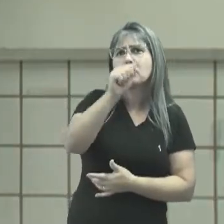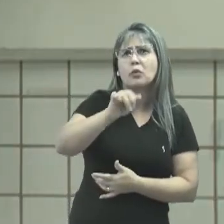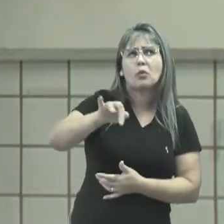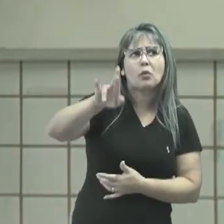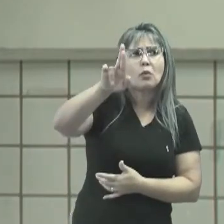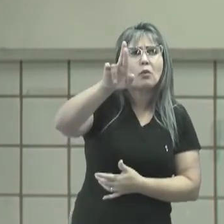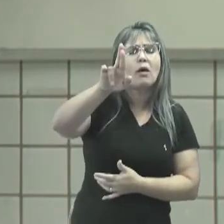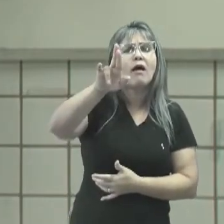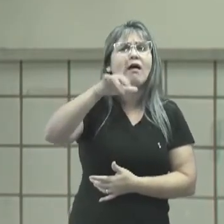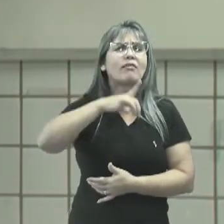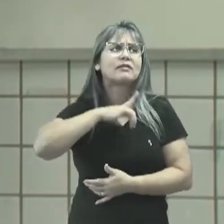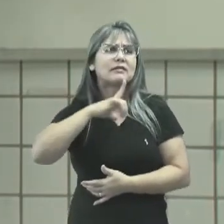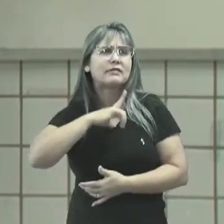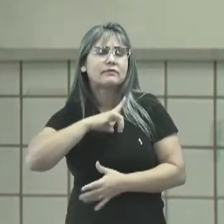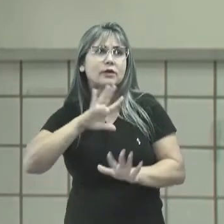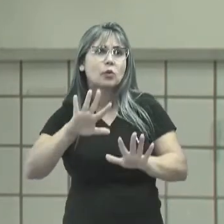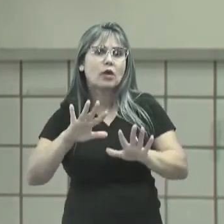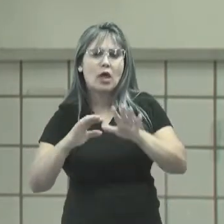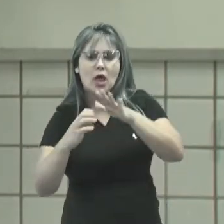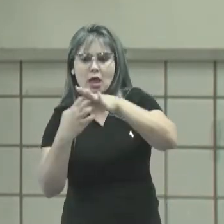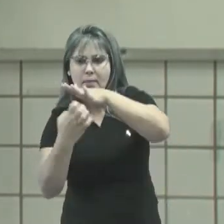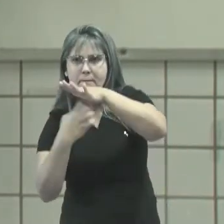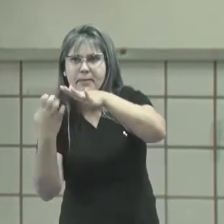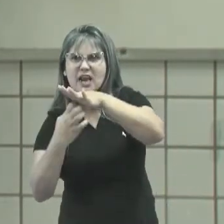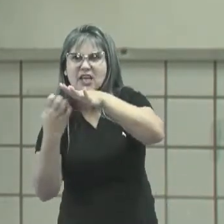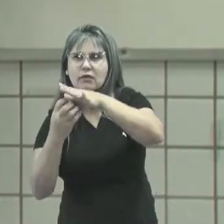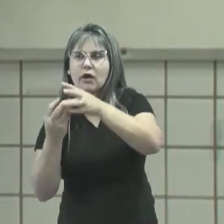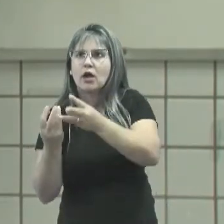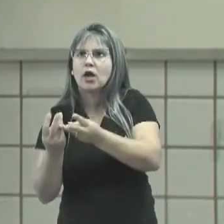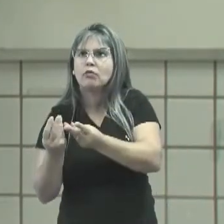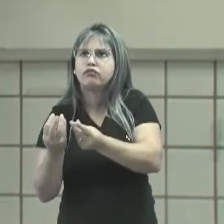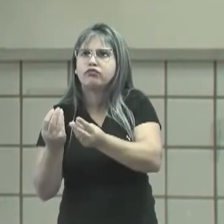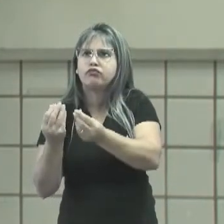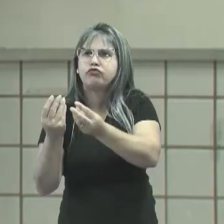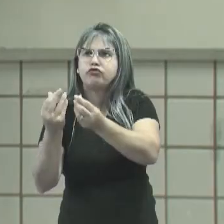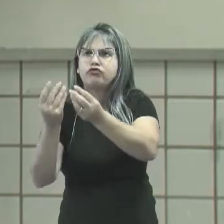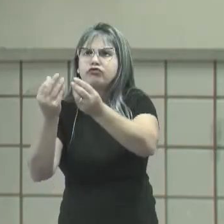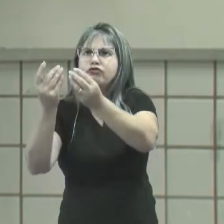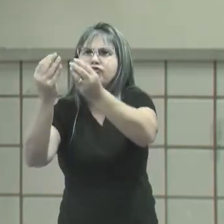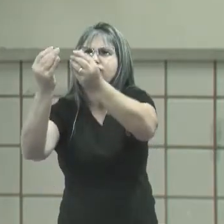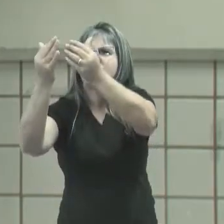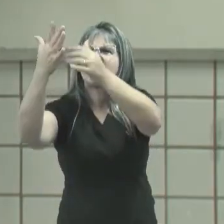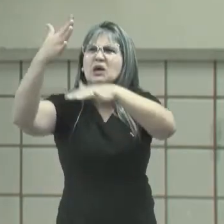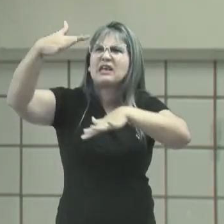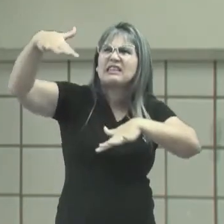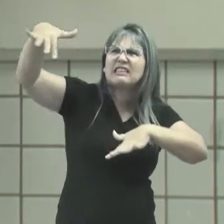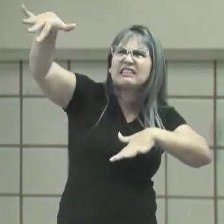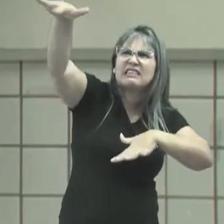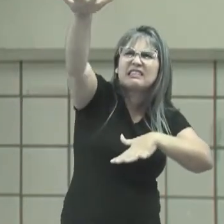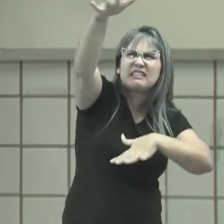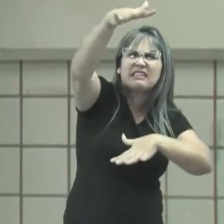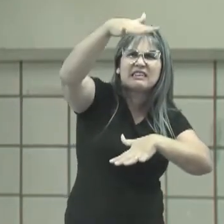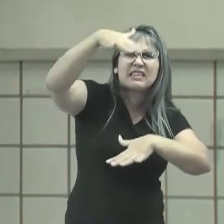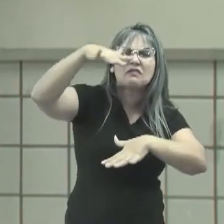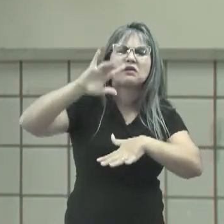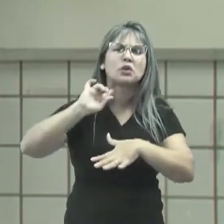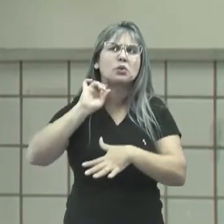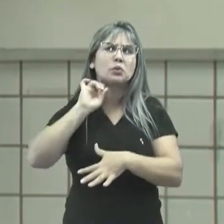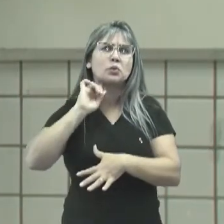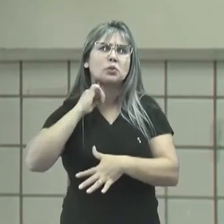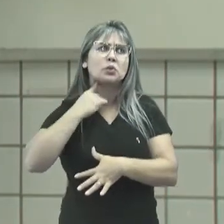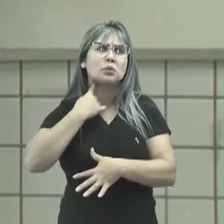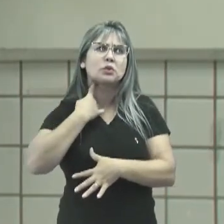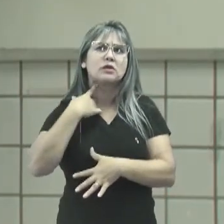produção industrial muito elevada para produzir alguma peça, algum equipamento, cada vez mais algumas substâncias são